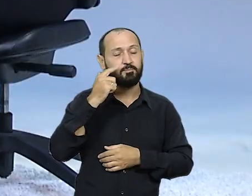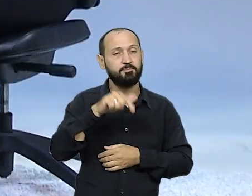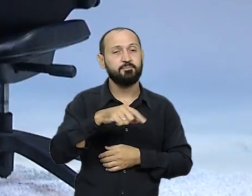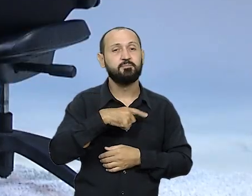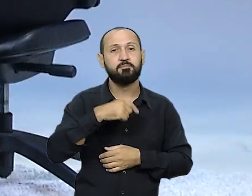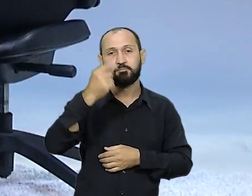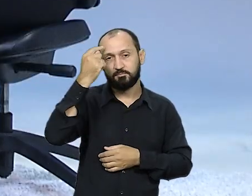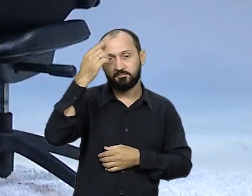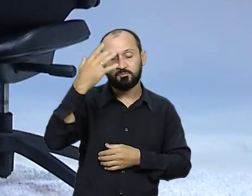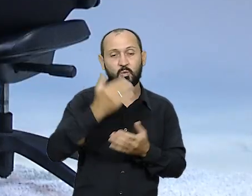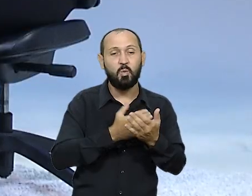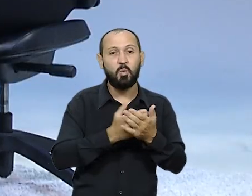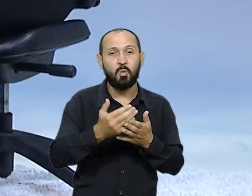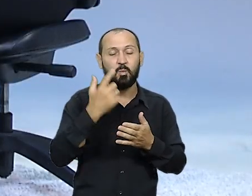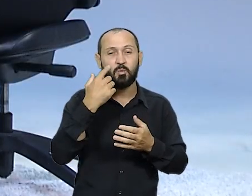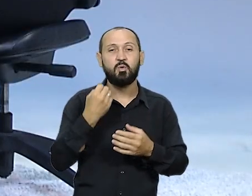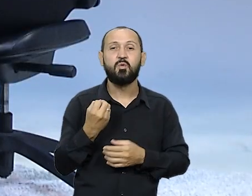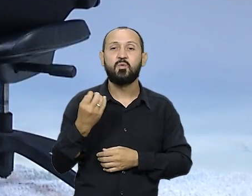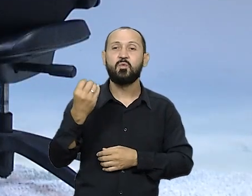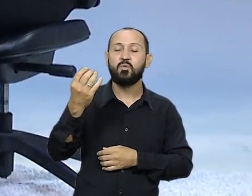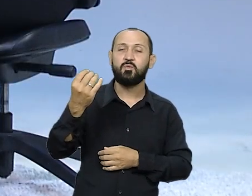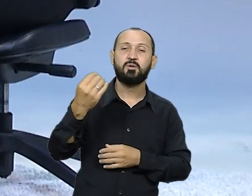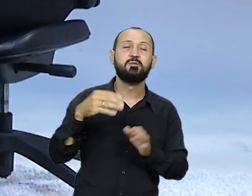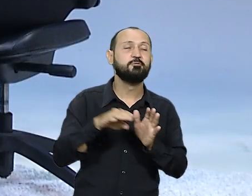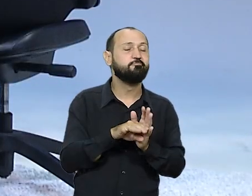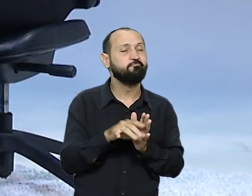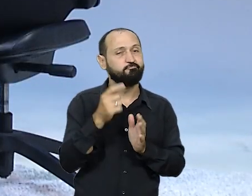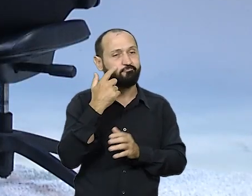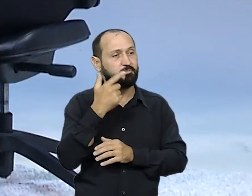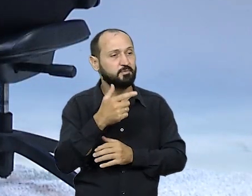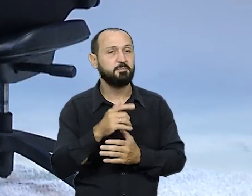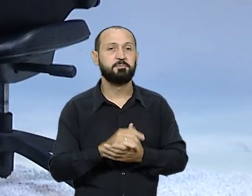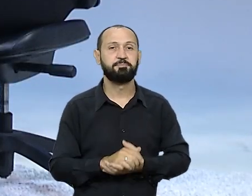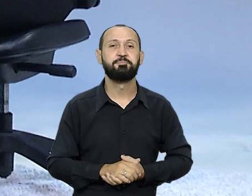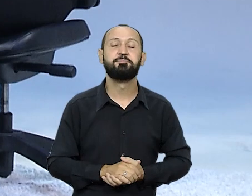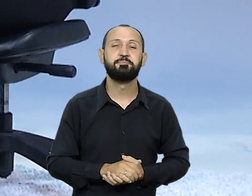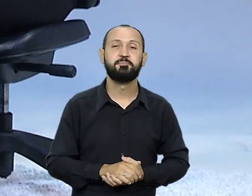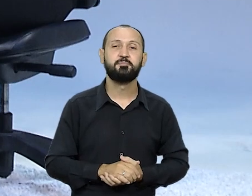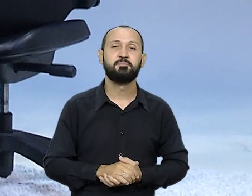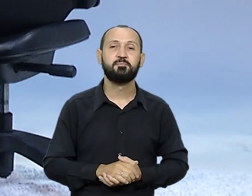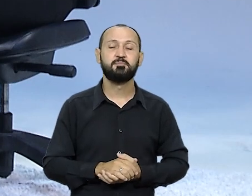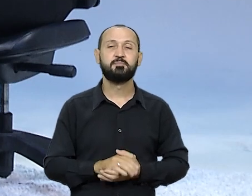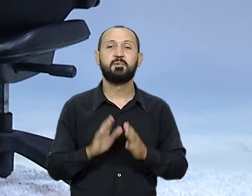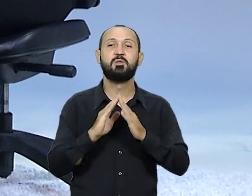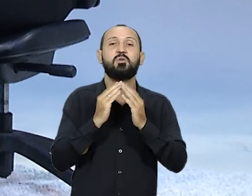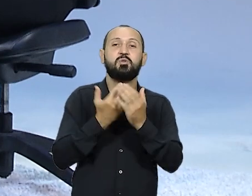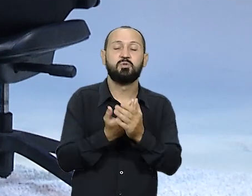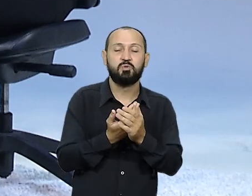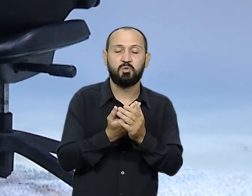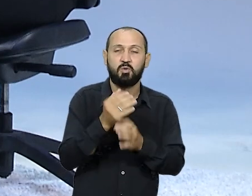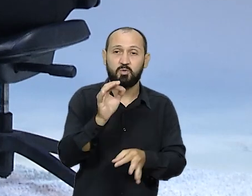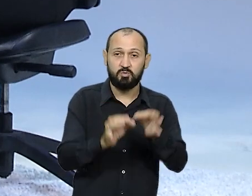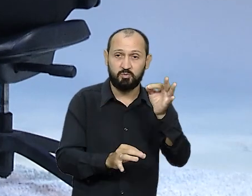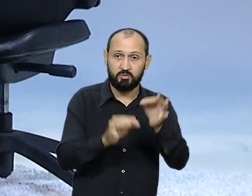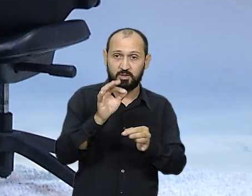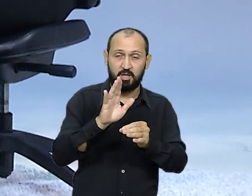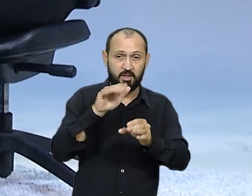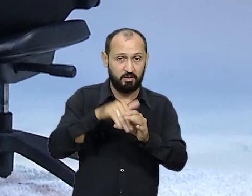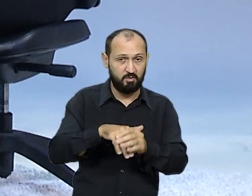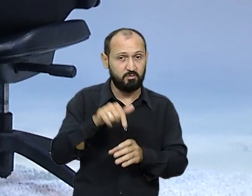uma ideia que nasce durante uma viagem pode chegar, né? Pois é. E a Escola Judiciária Eleitoral aqui do Mato Grosso do